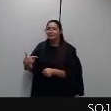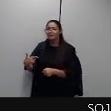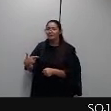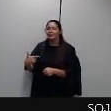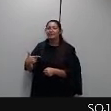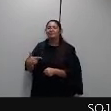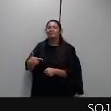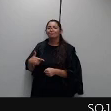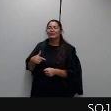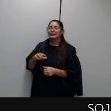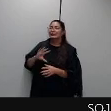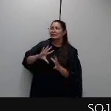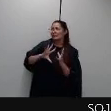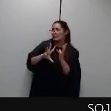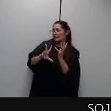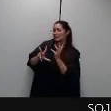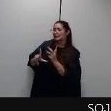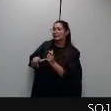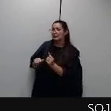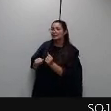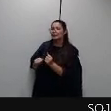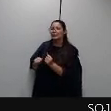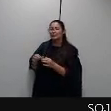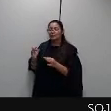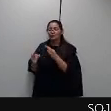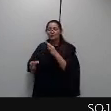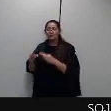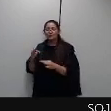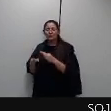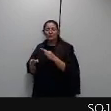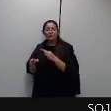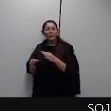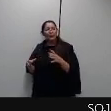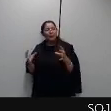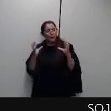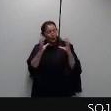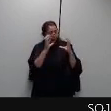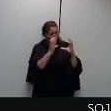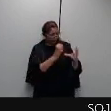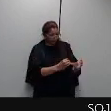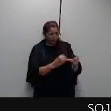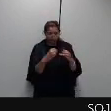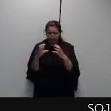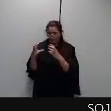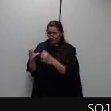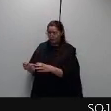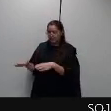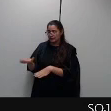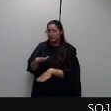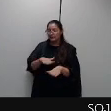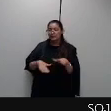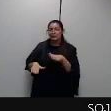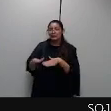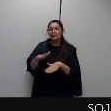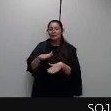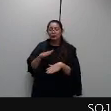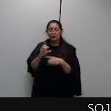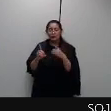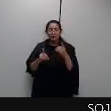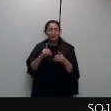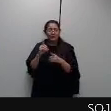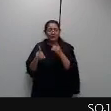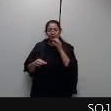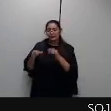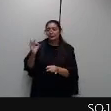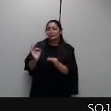recuperação judicial e falência prestigiado espaço no debate jurídico atual nesse vértice basta em